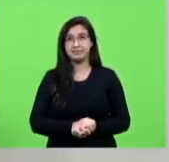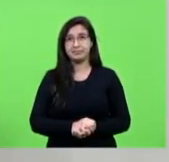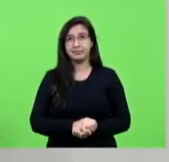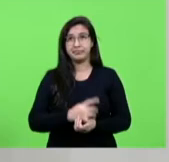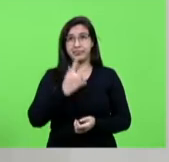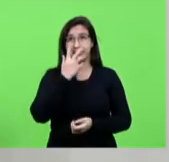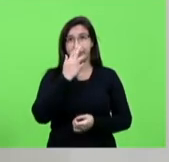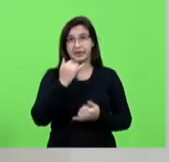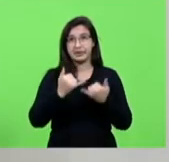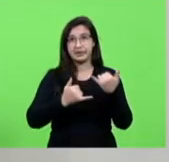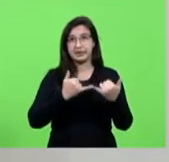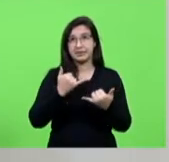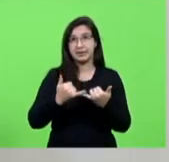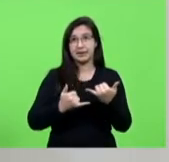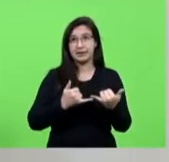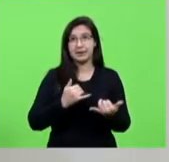piada.